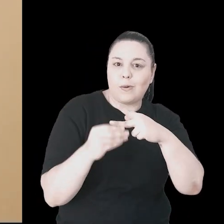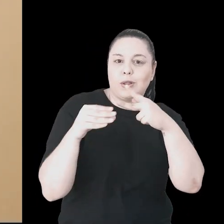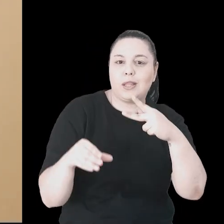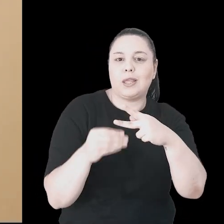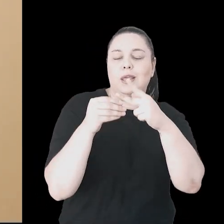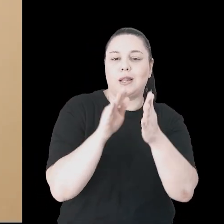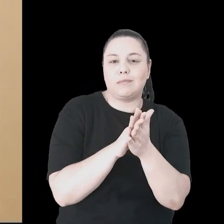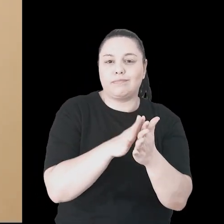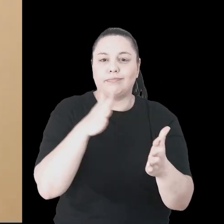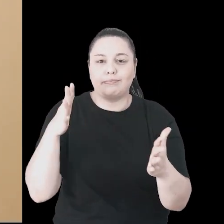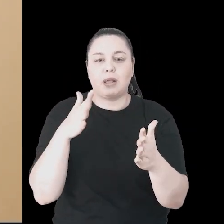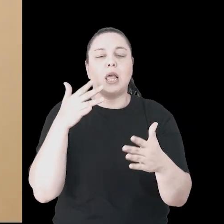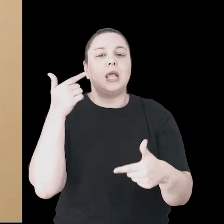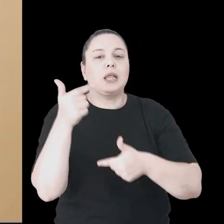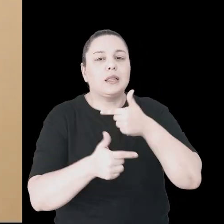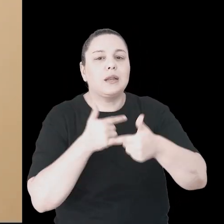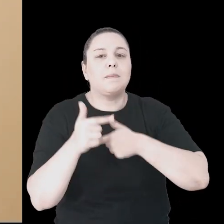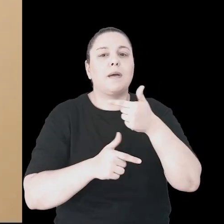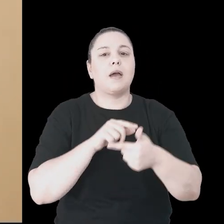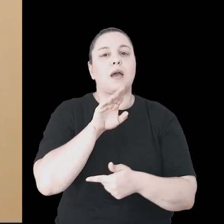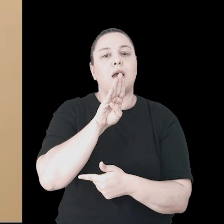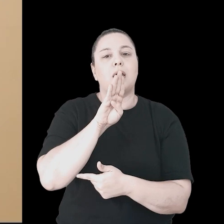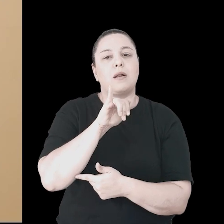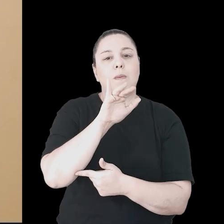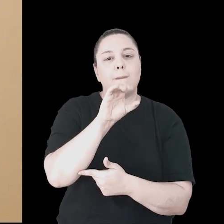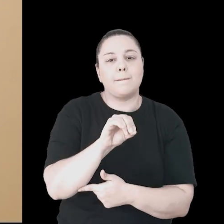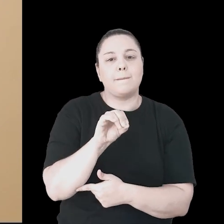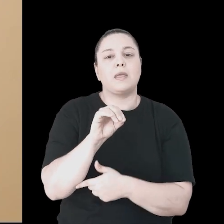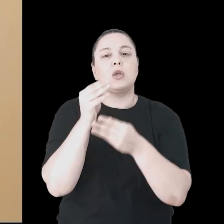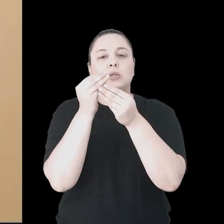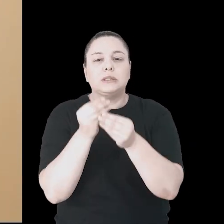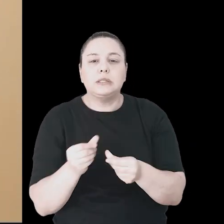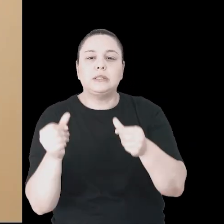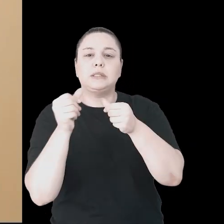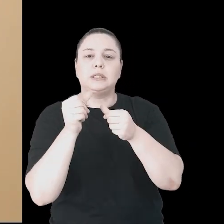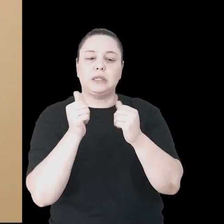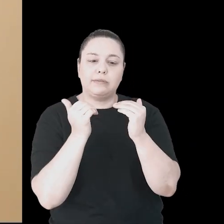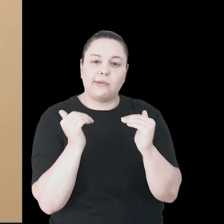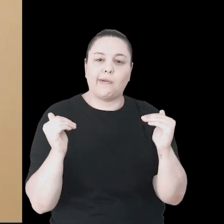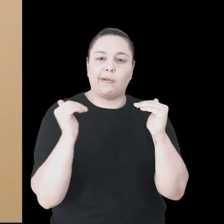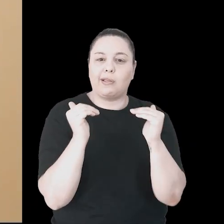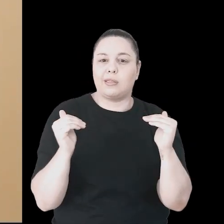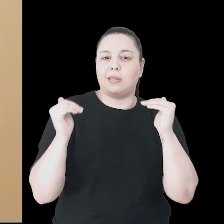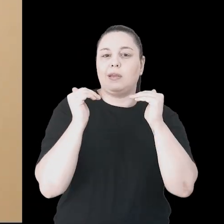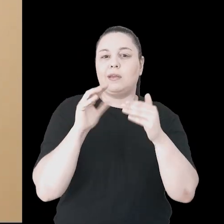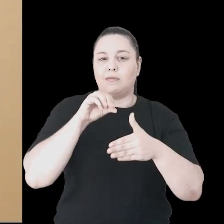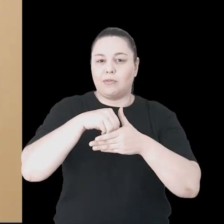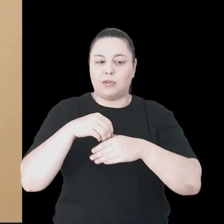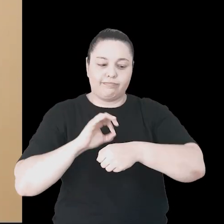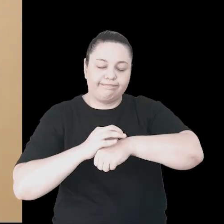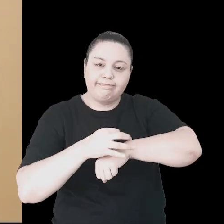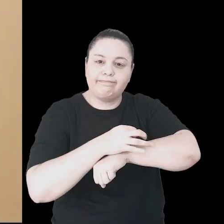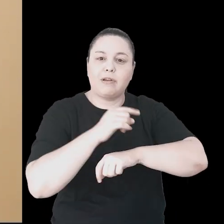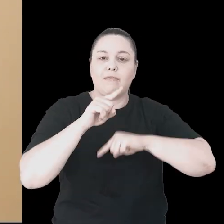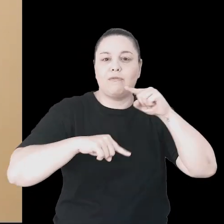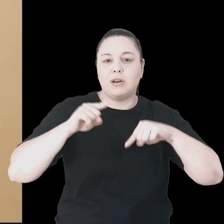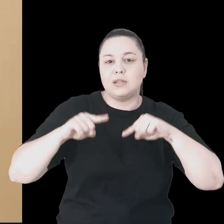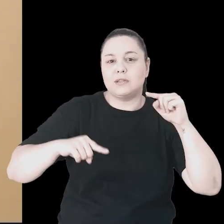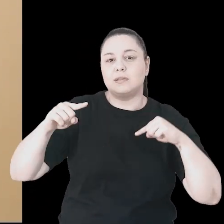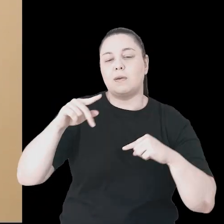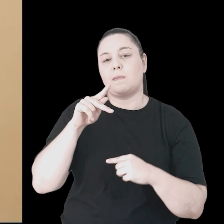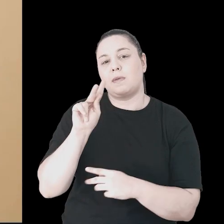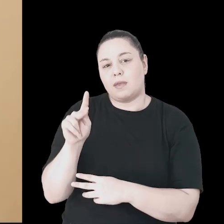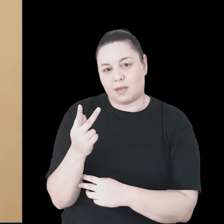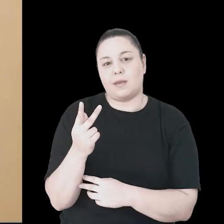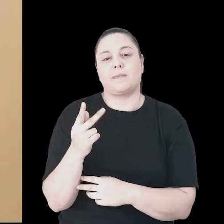no desenvolvimento de proteínas fluorescentes que atuam como biosensores para os níveis de cálcio intracelular,